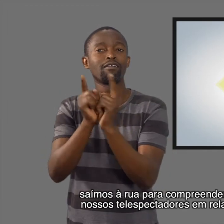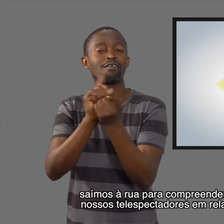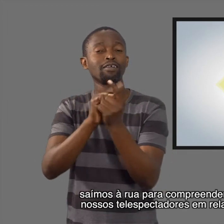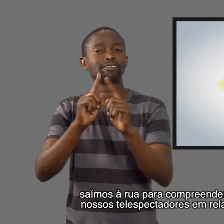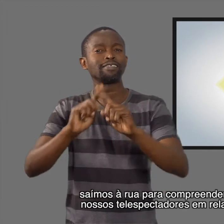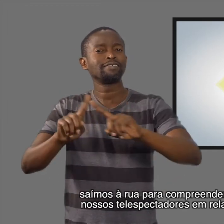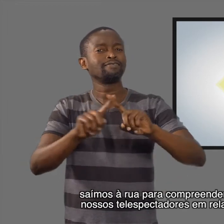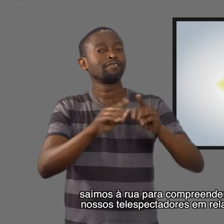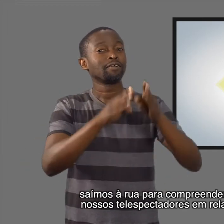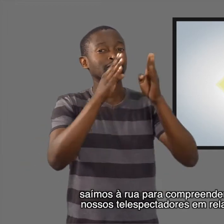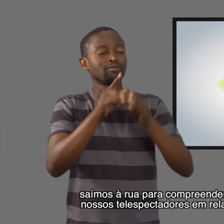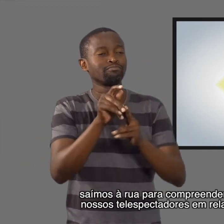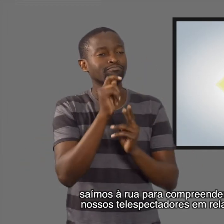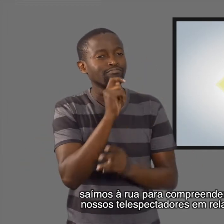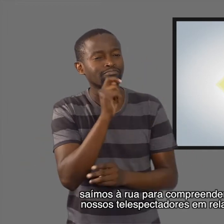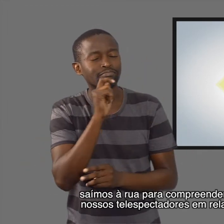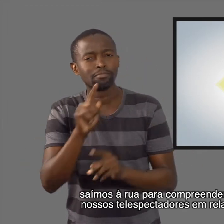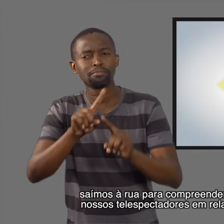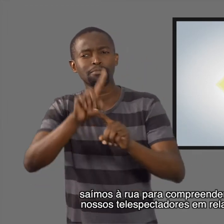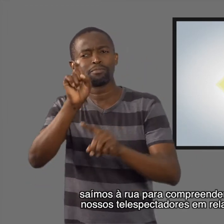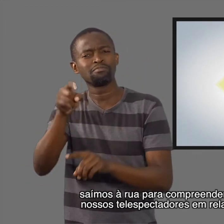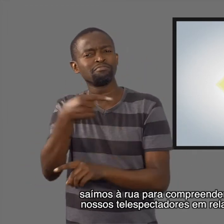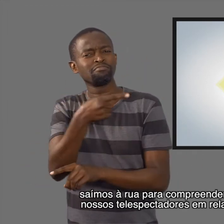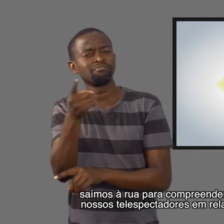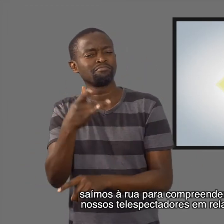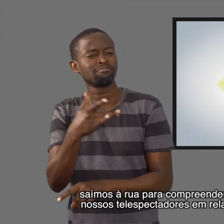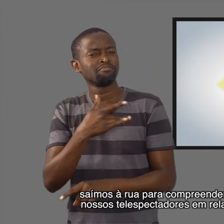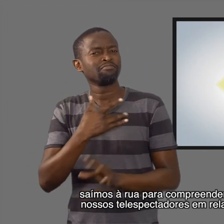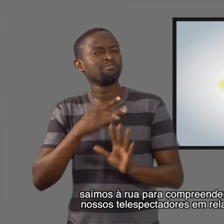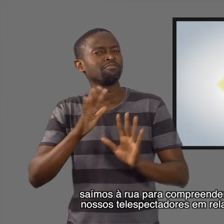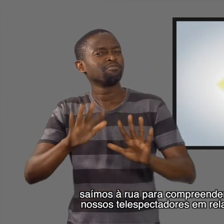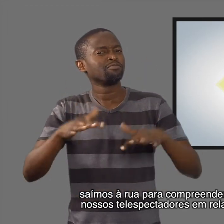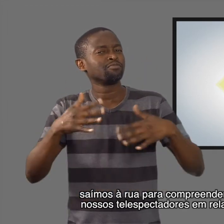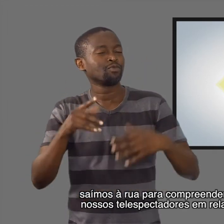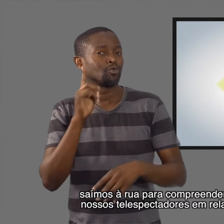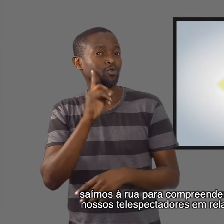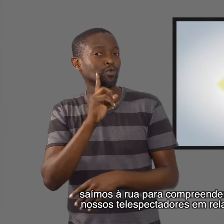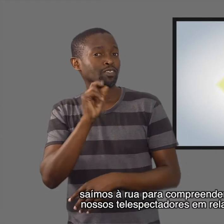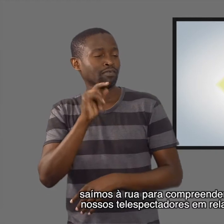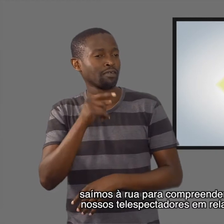sentimento dos nossos telespectadores em relação ao programa.